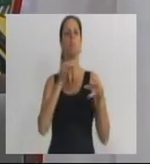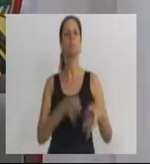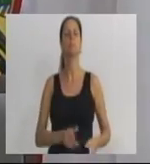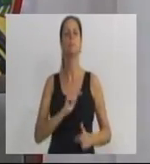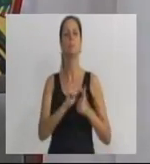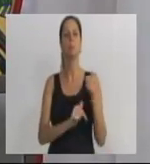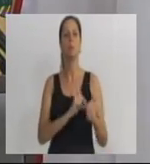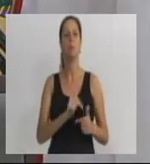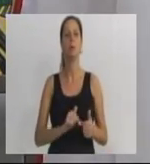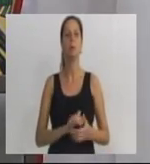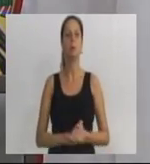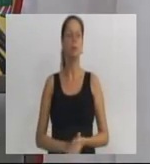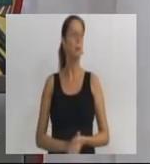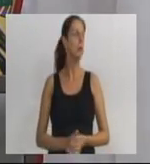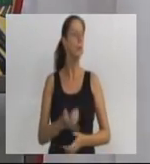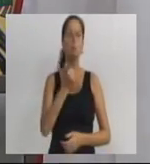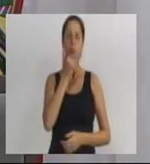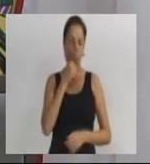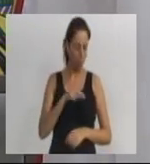Senhor presidente, isso aqui apagou.